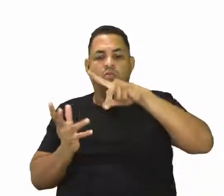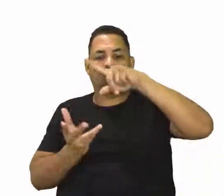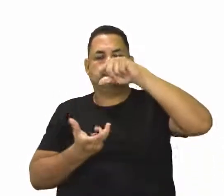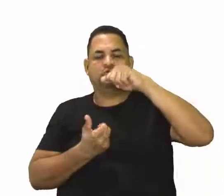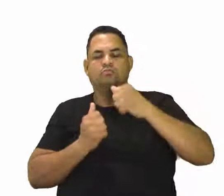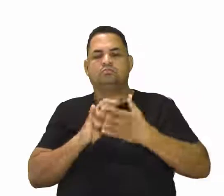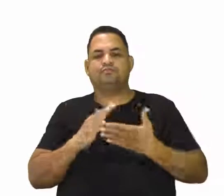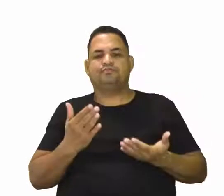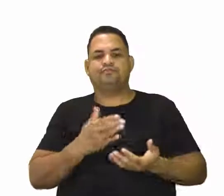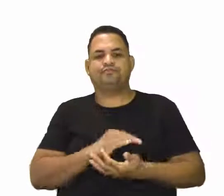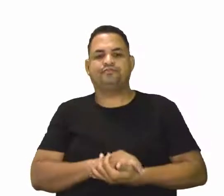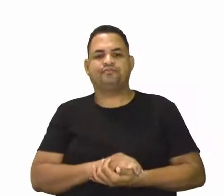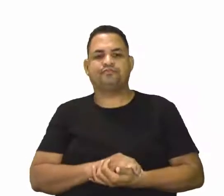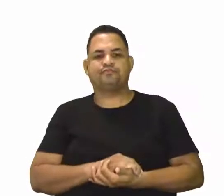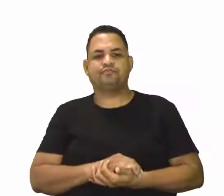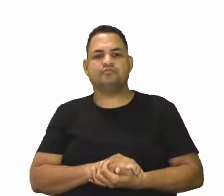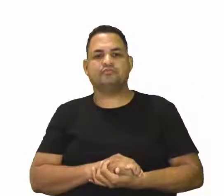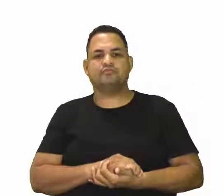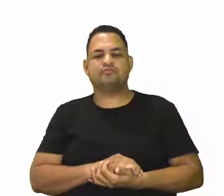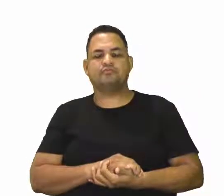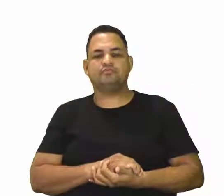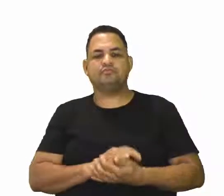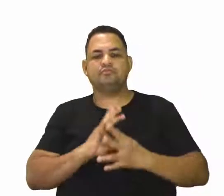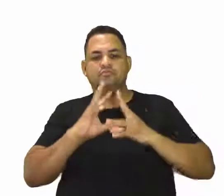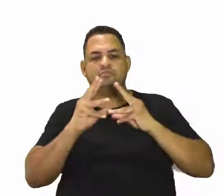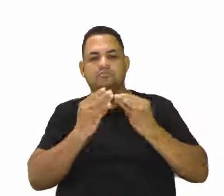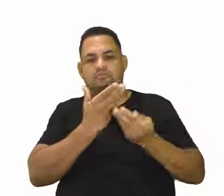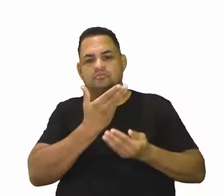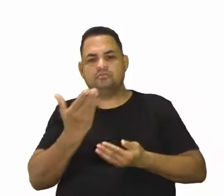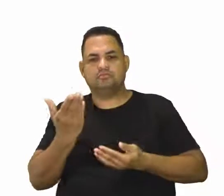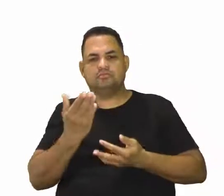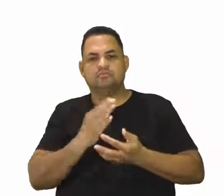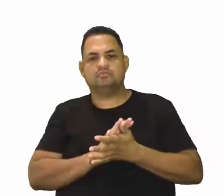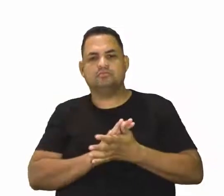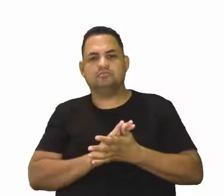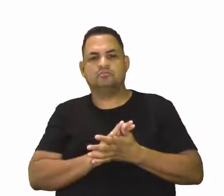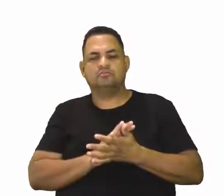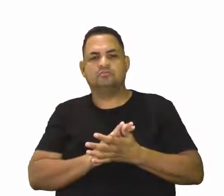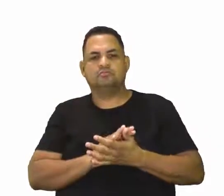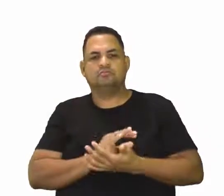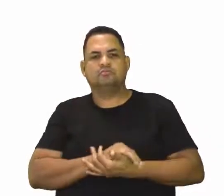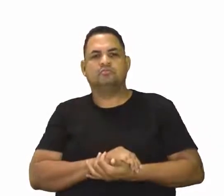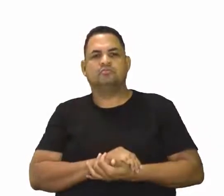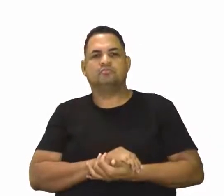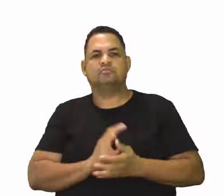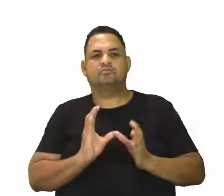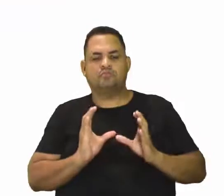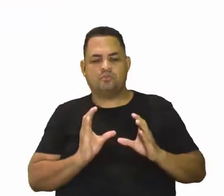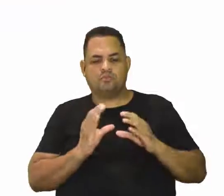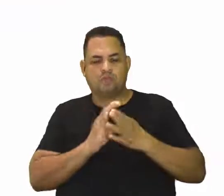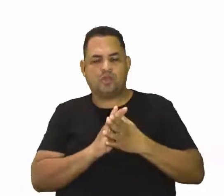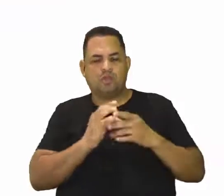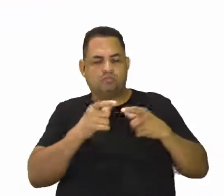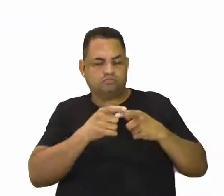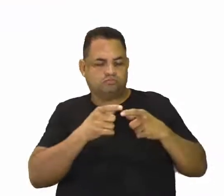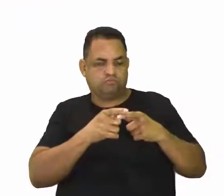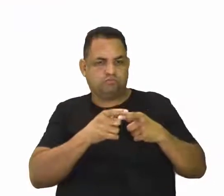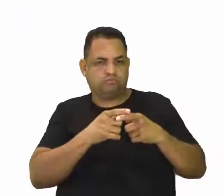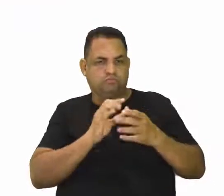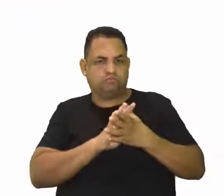Mundial frio aí Olá tudo isso questão de curso inspiração o grupo